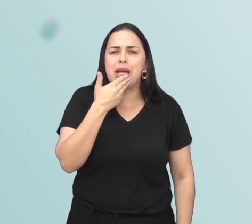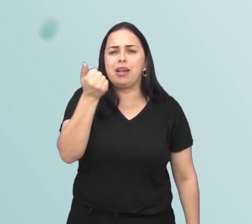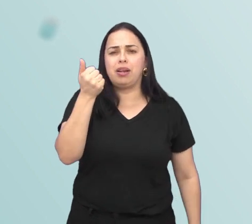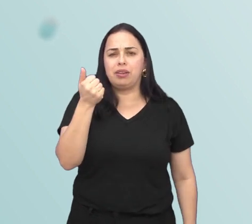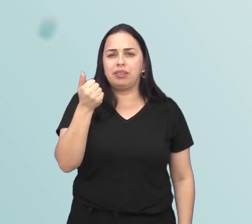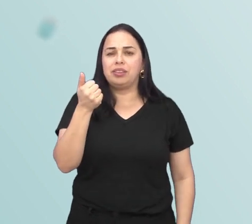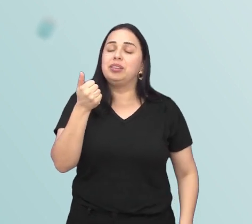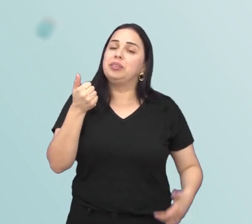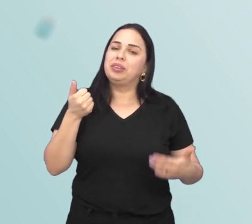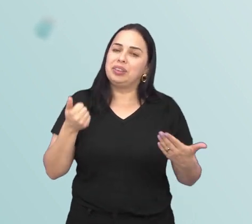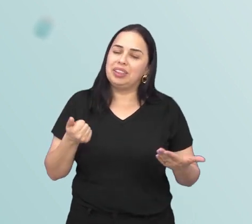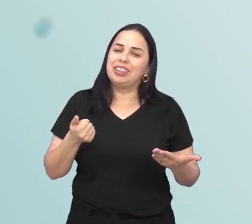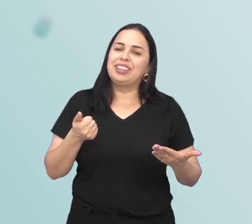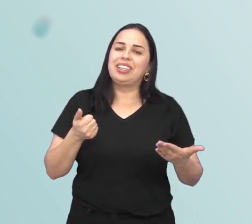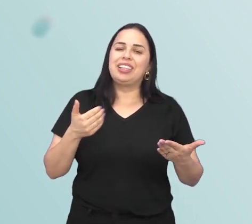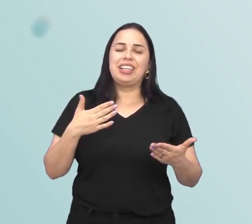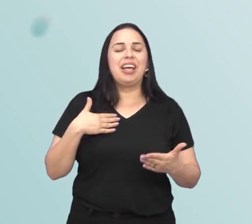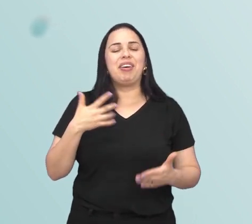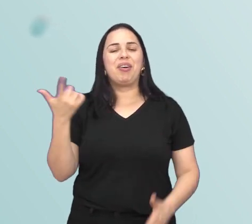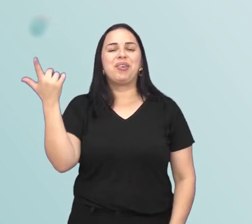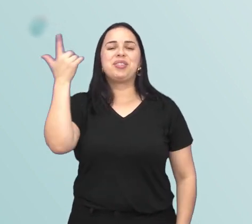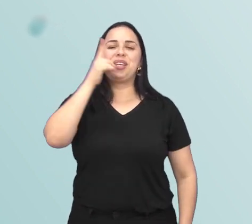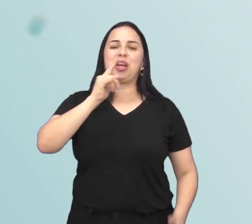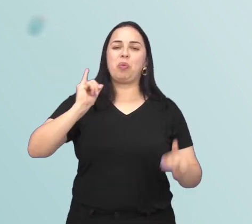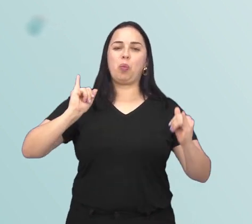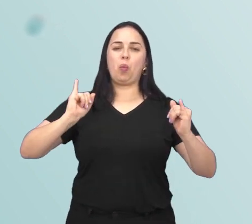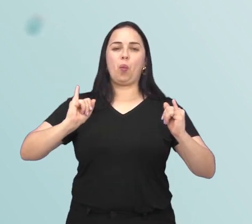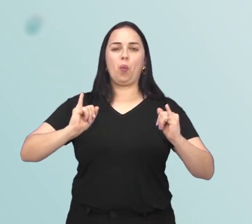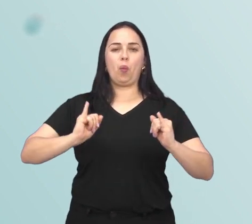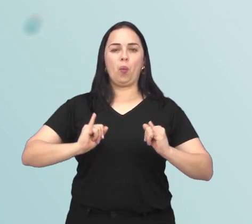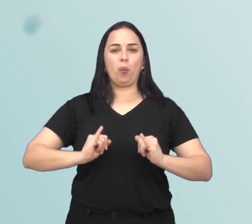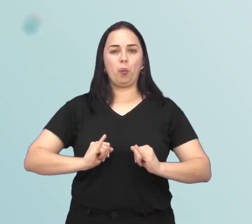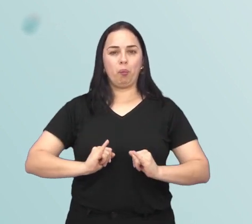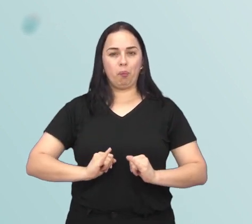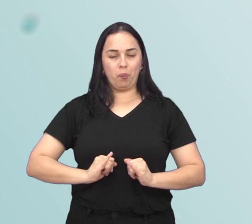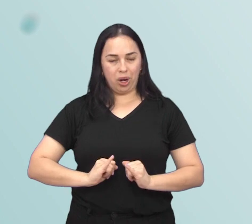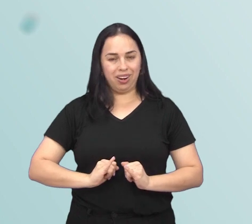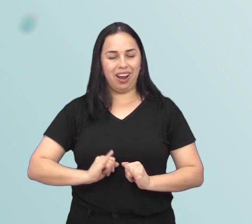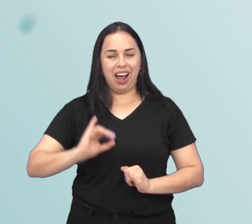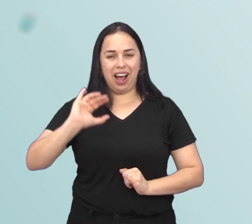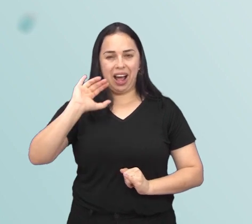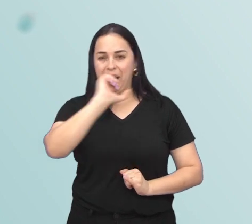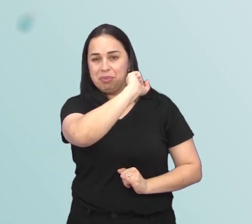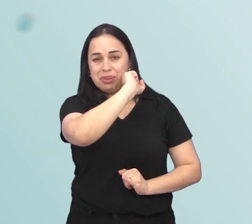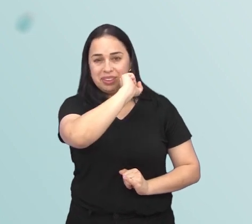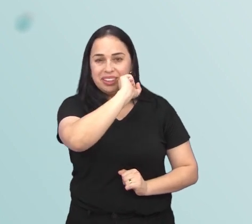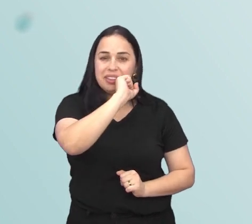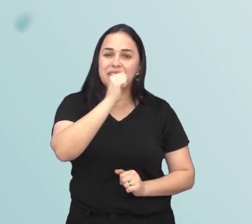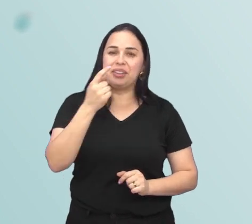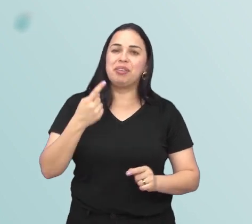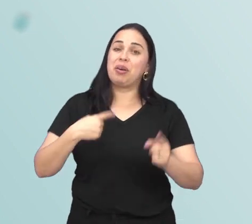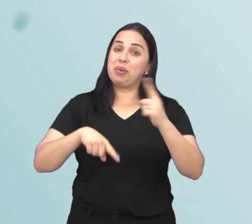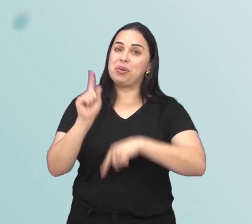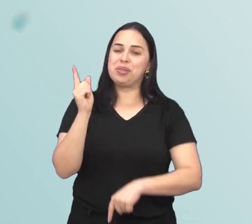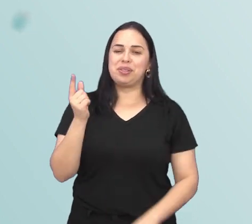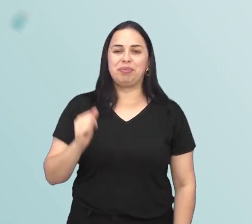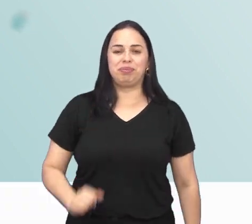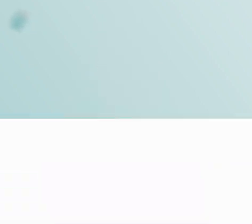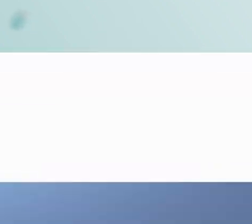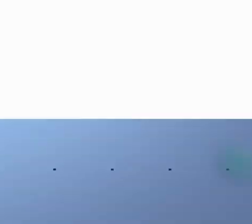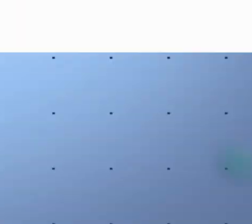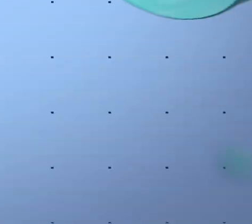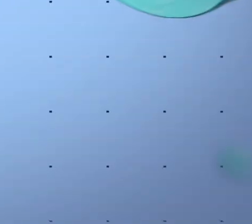suas refeições e com isso você vai ter mais sucesso, mais velocidade no seu processo e vai atingir um resultado muito